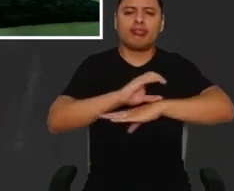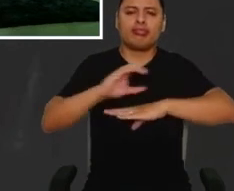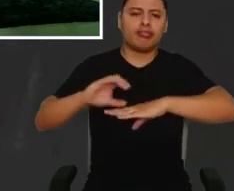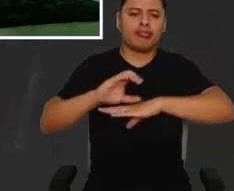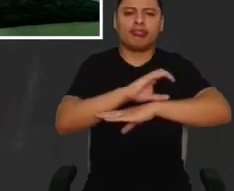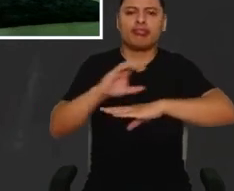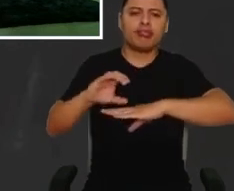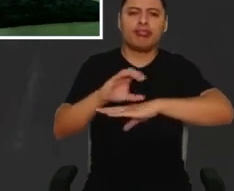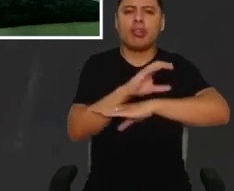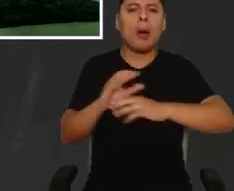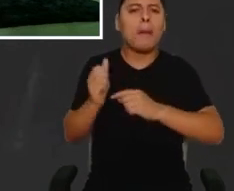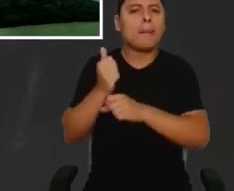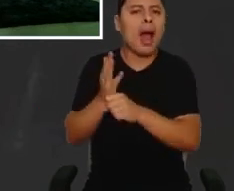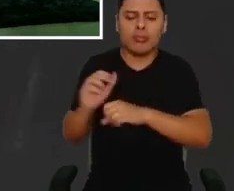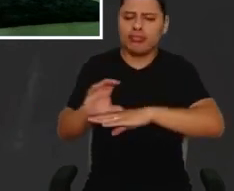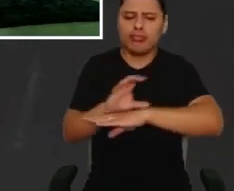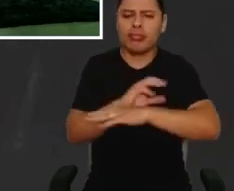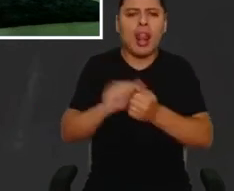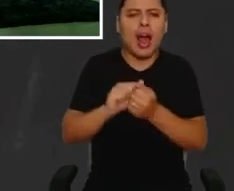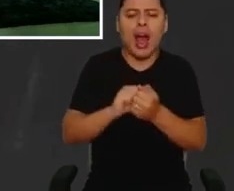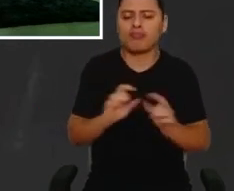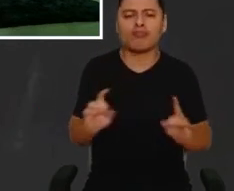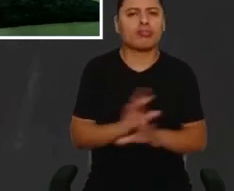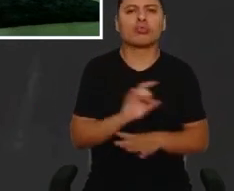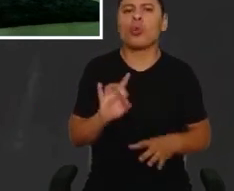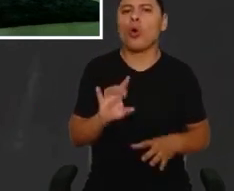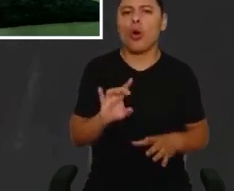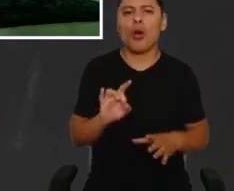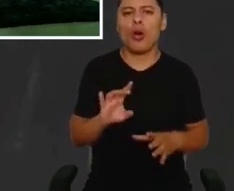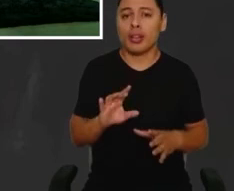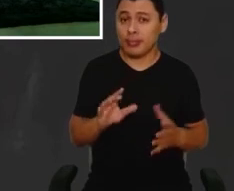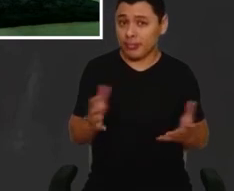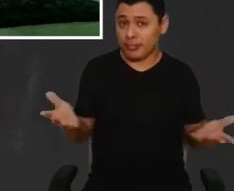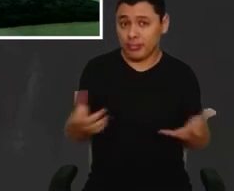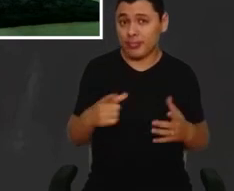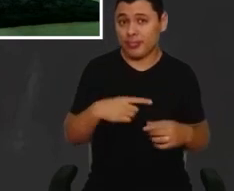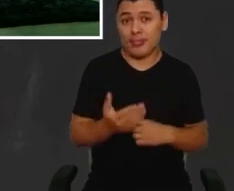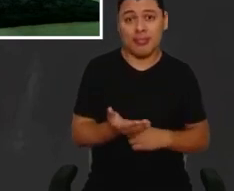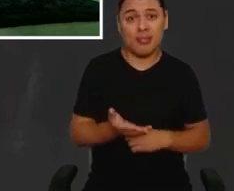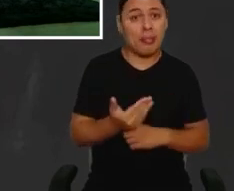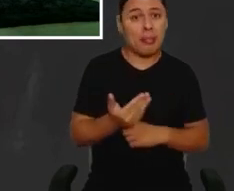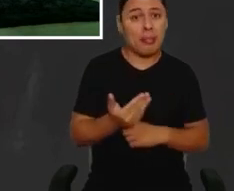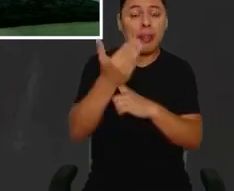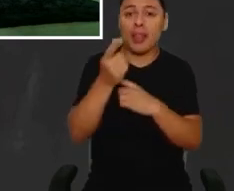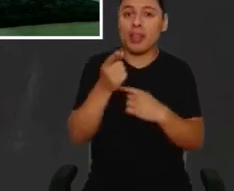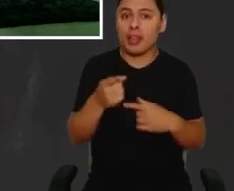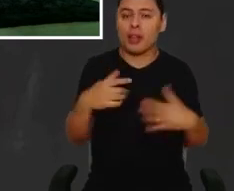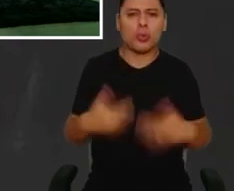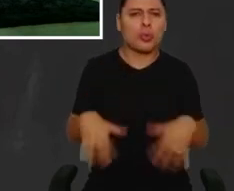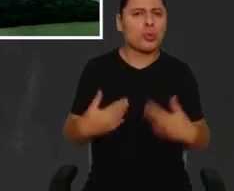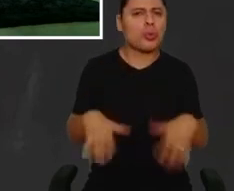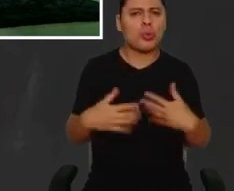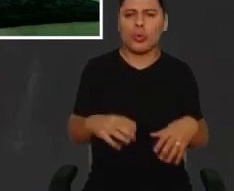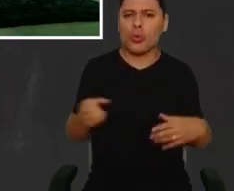certo, copiando o que está dando certo, e hoje a gente tem uma tecnologia já bem avançada, tanto